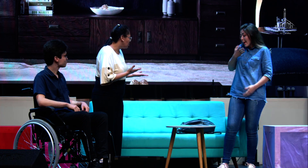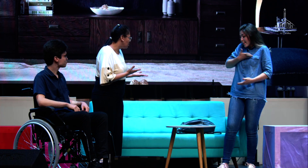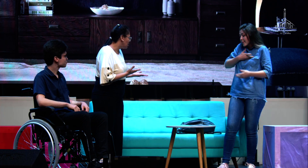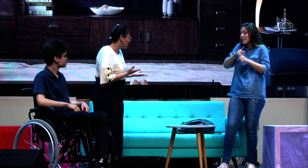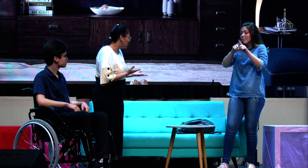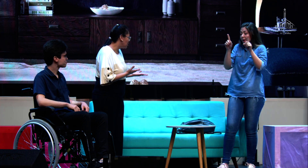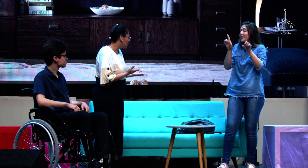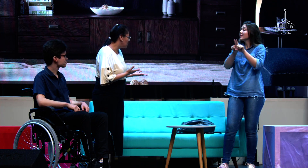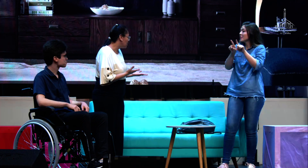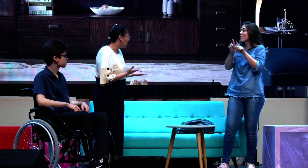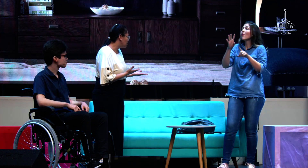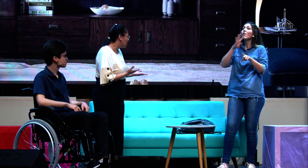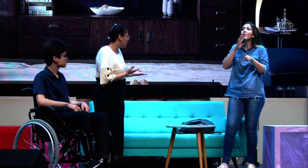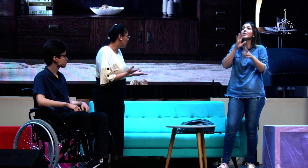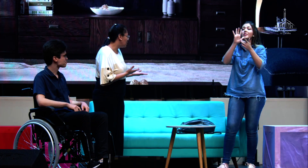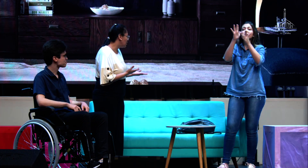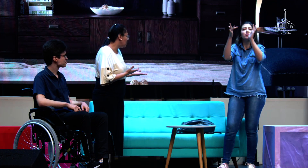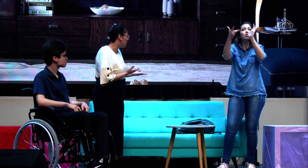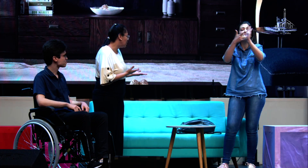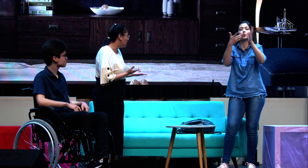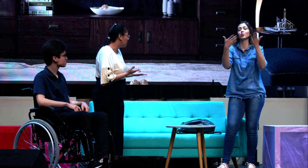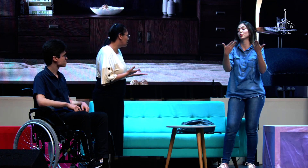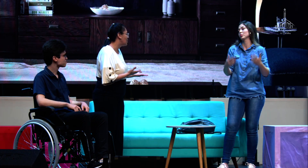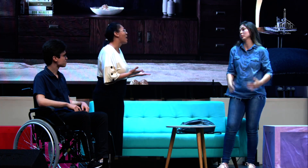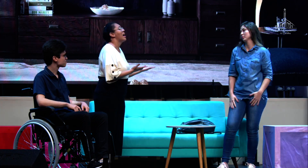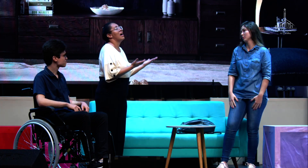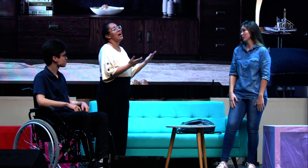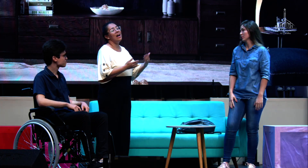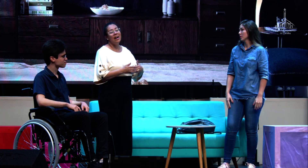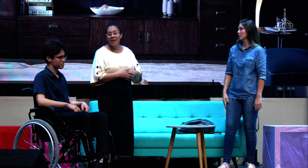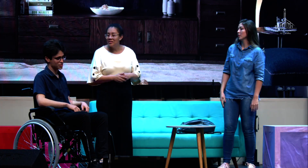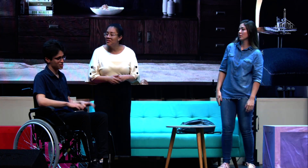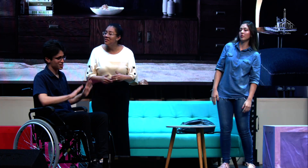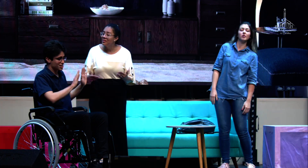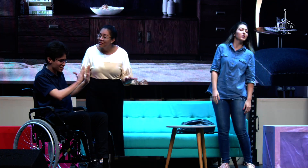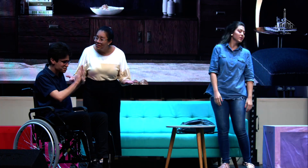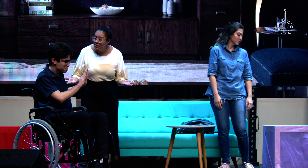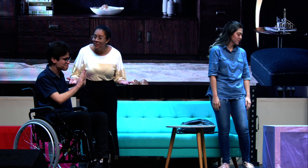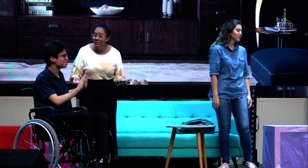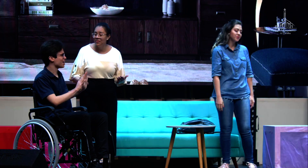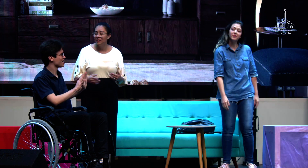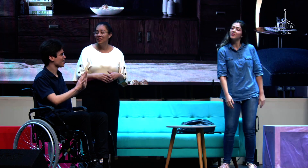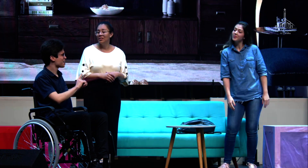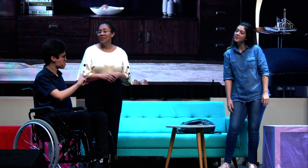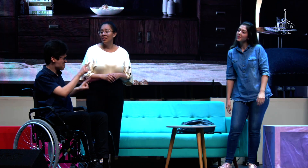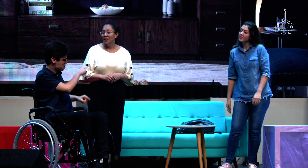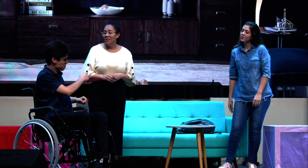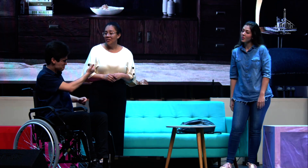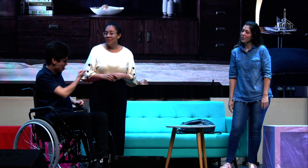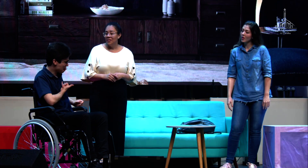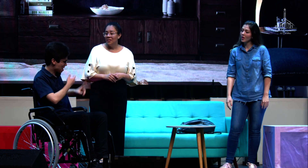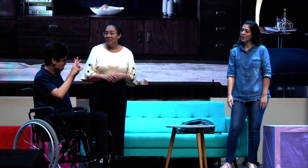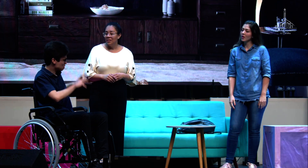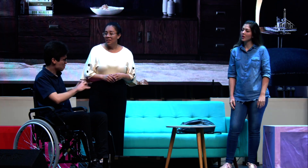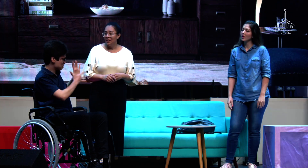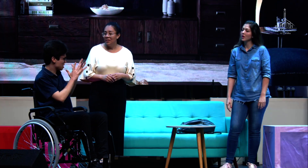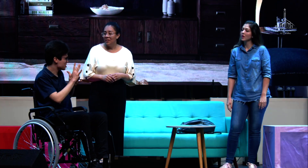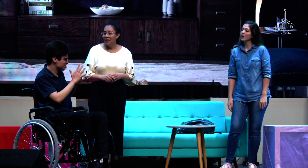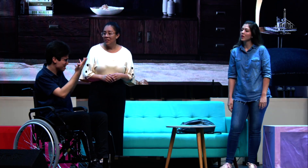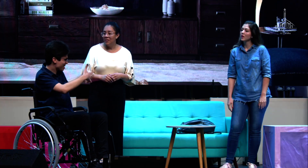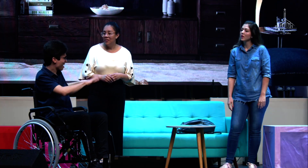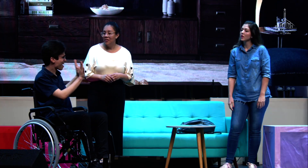Podíamos conhecer seus amigos. Mas não somente os meus amigos, quero que vocês conheçam a Jesus. Não me venha com essa mesmo. Aí de